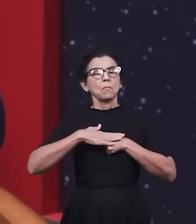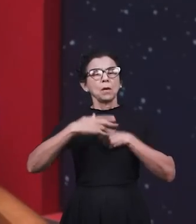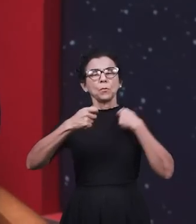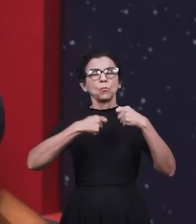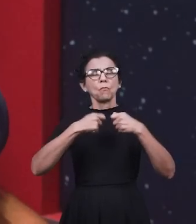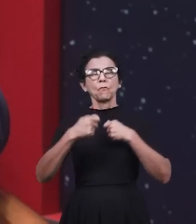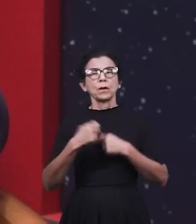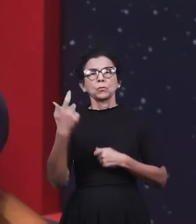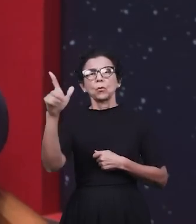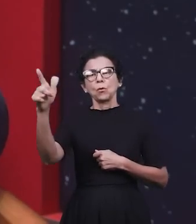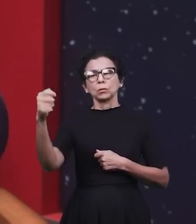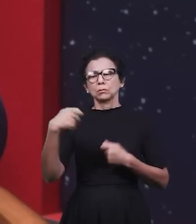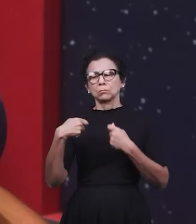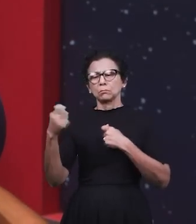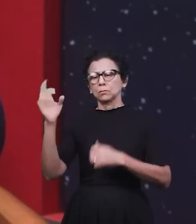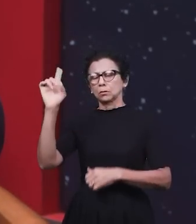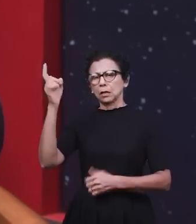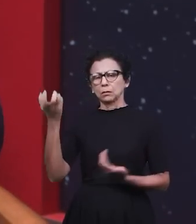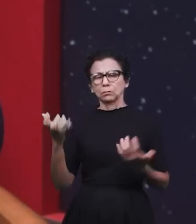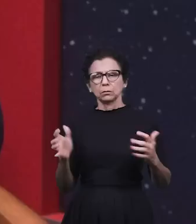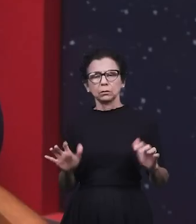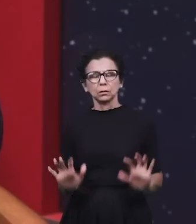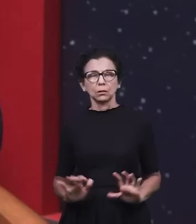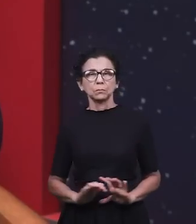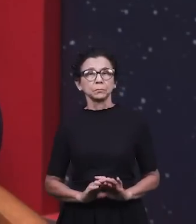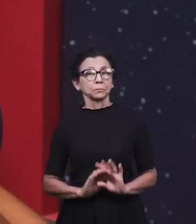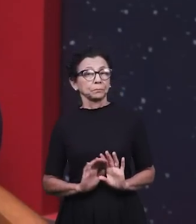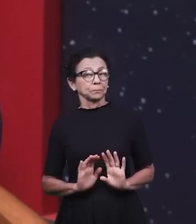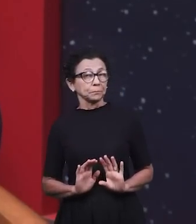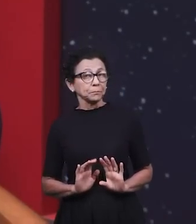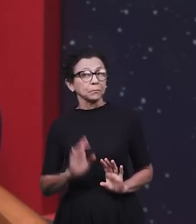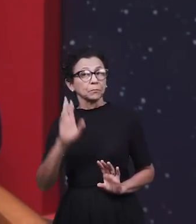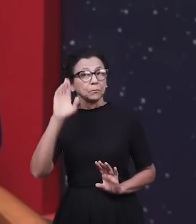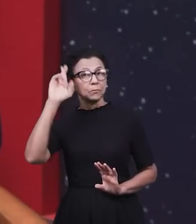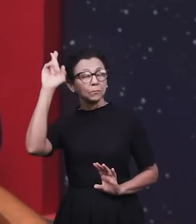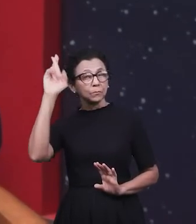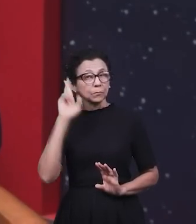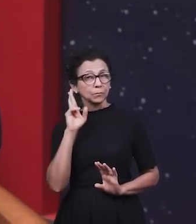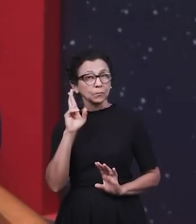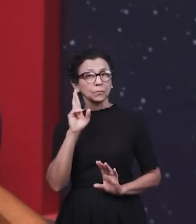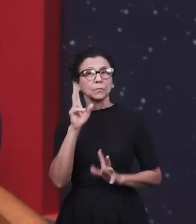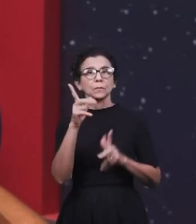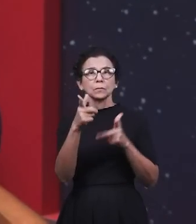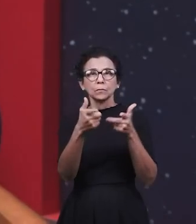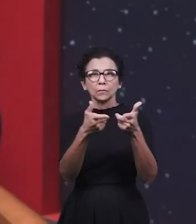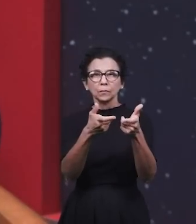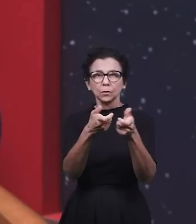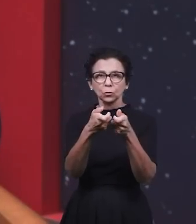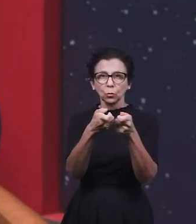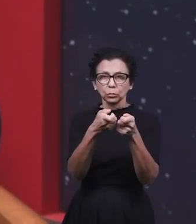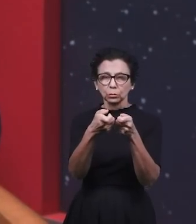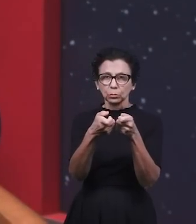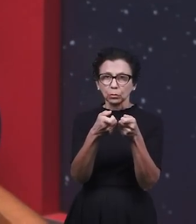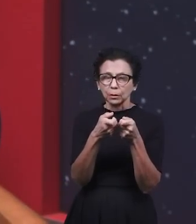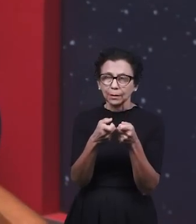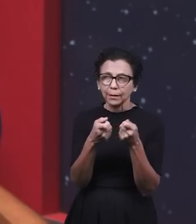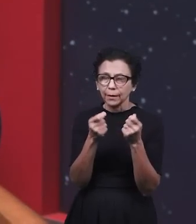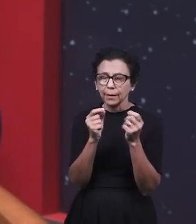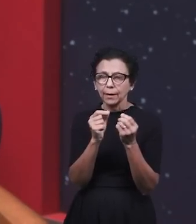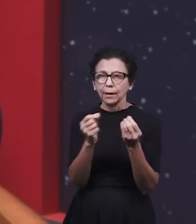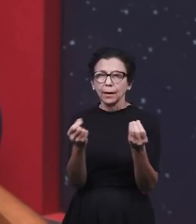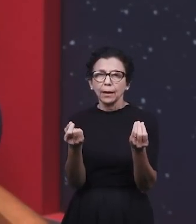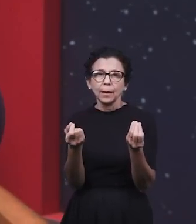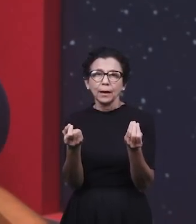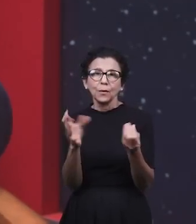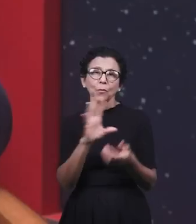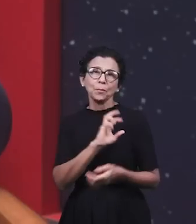alguém o governe. Então, você ser governado pelo Senhor é você ser regido